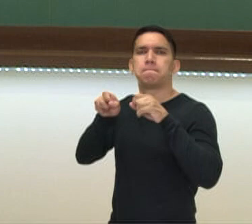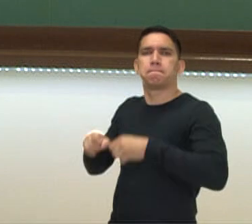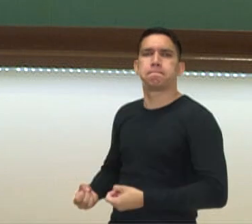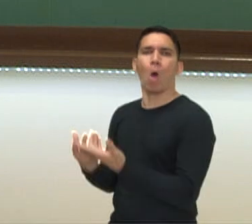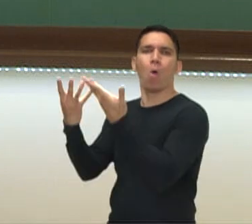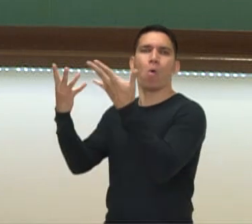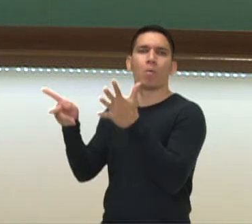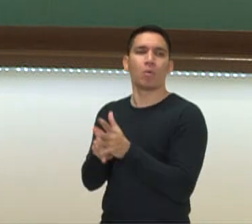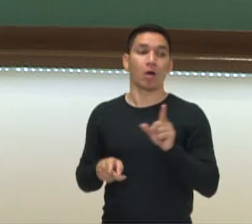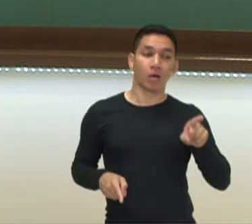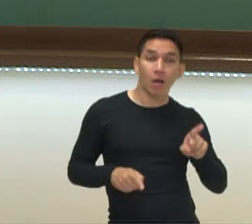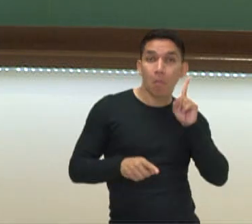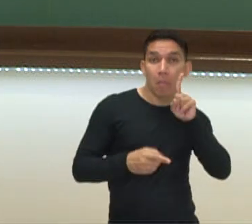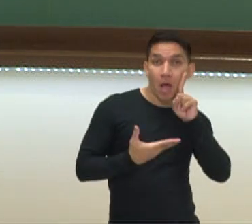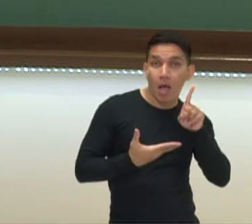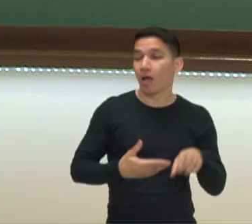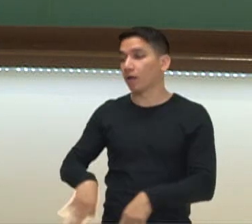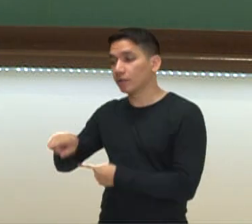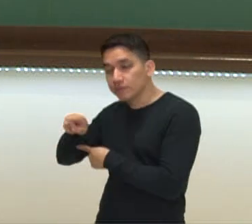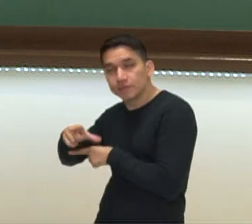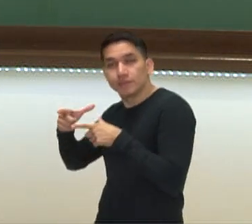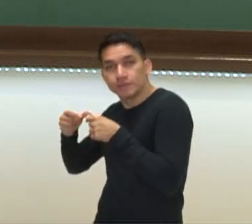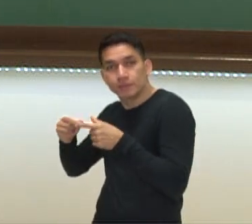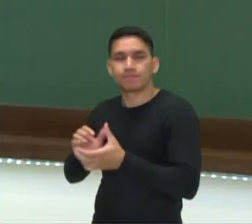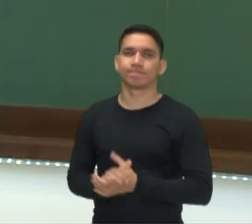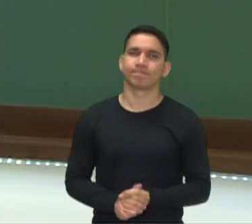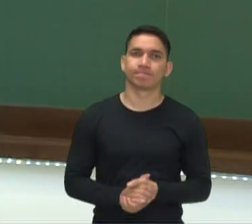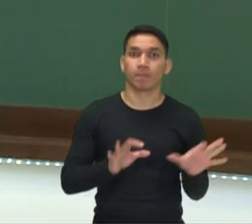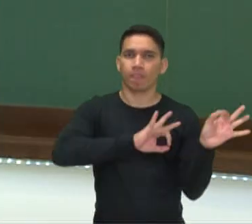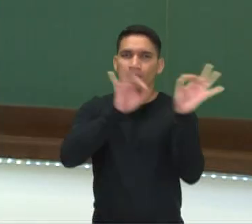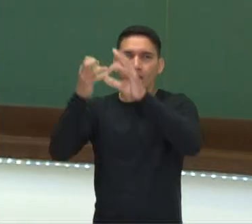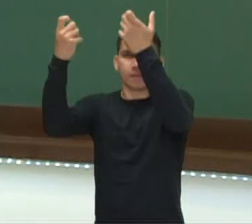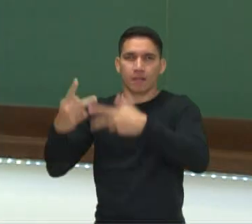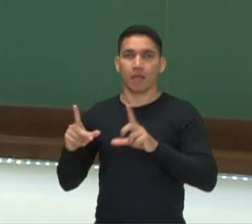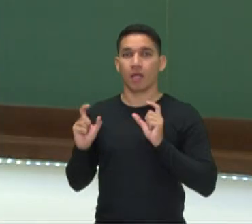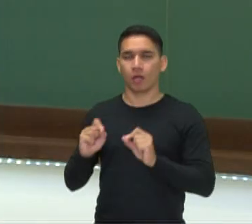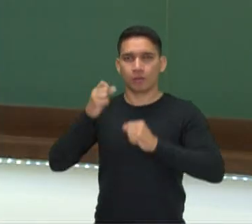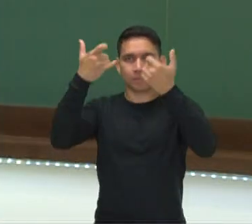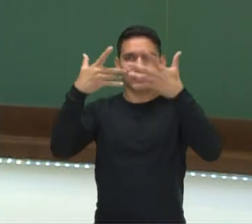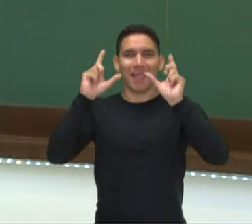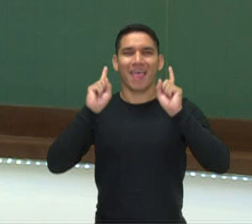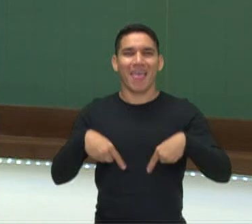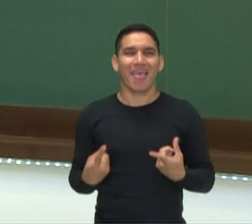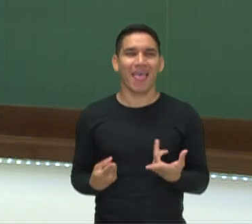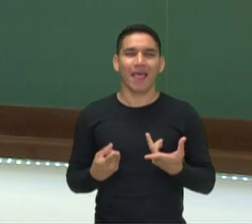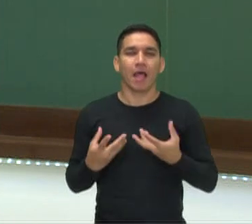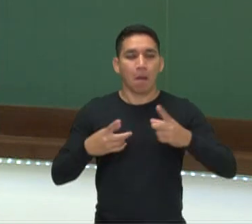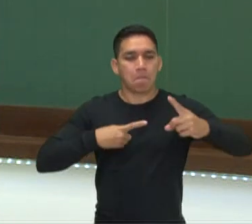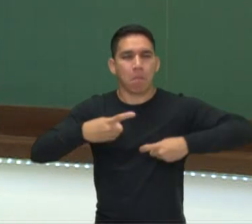países Estados Unidos e Japão. Nesse vídeo, nós falamos sobre o